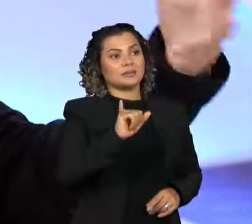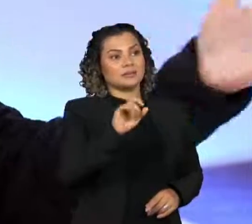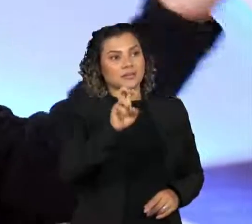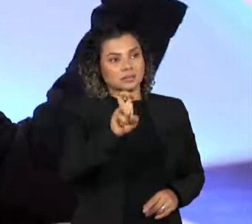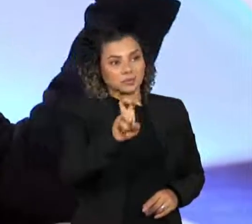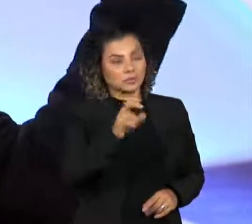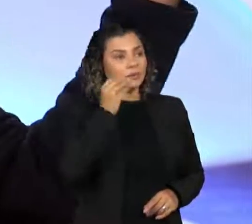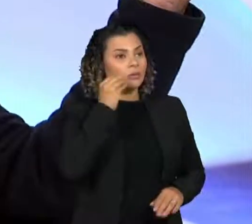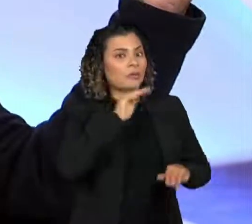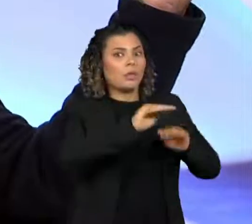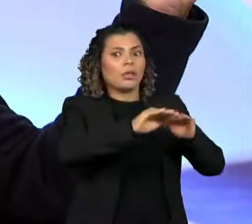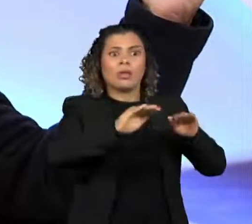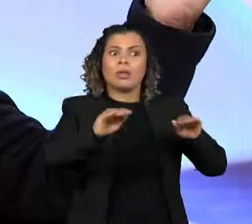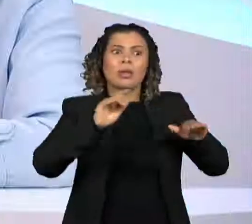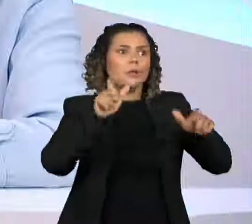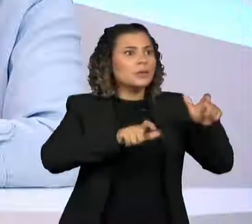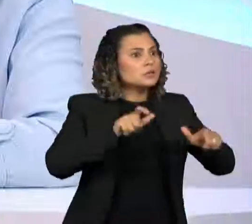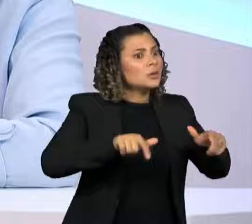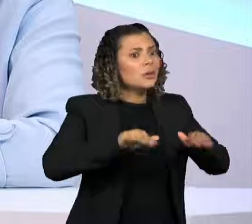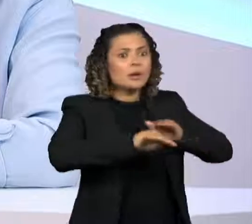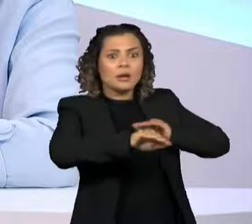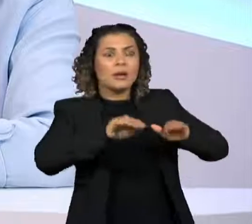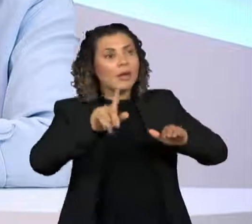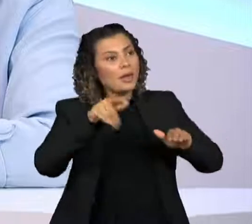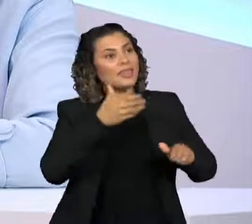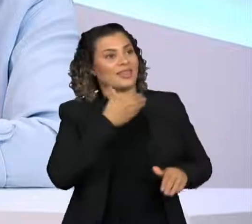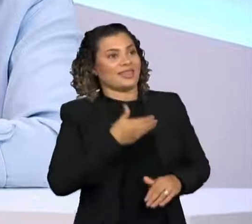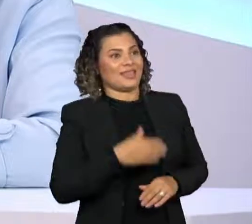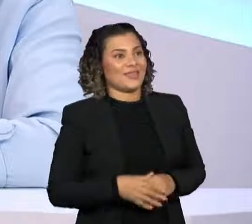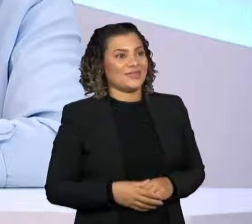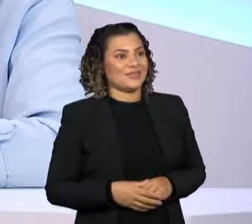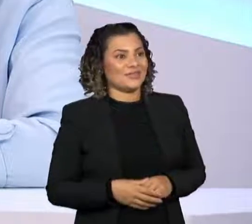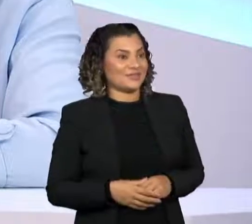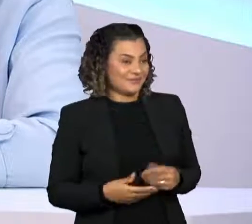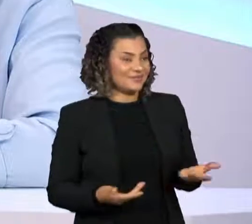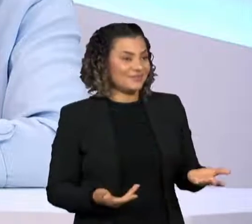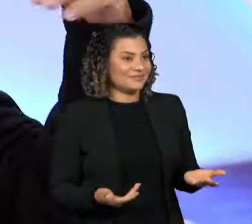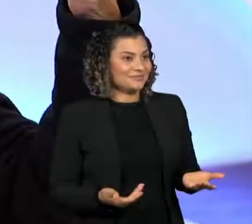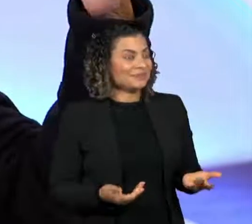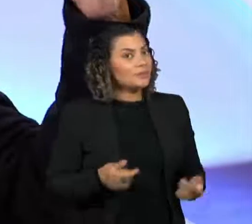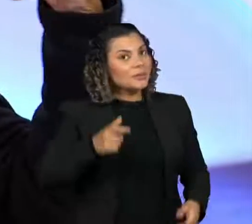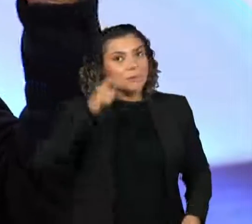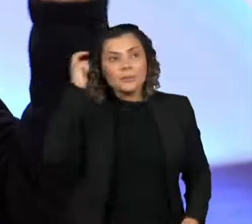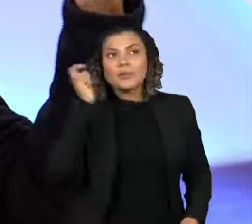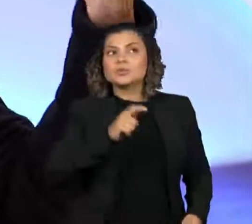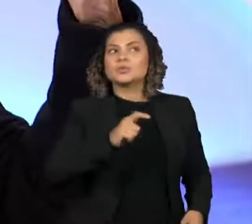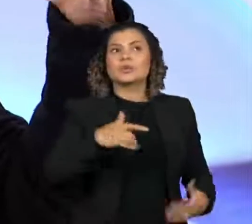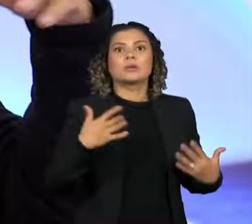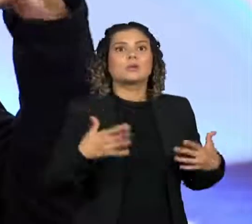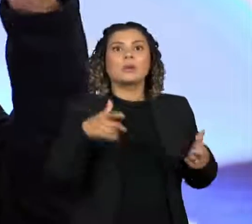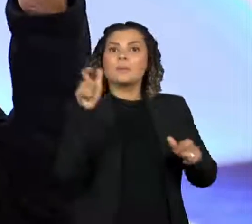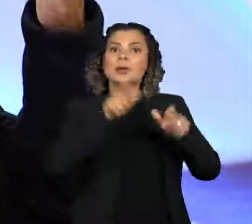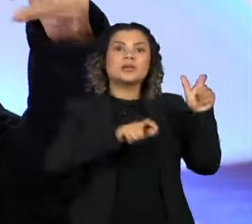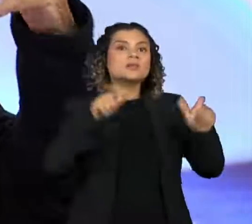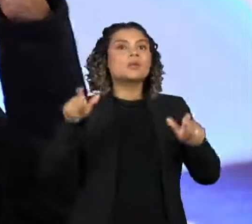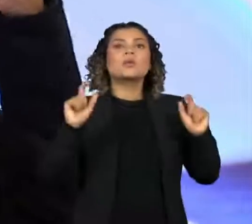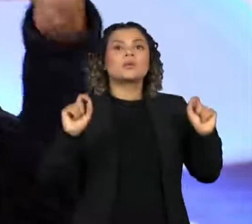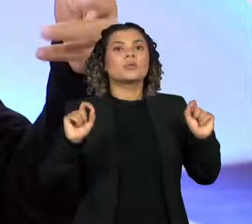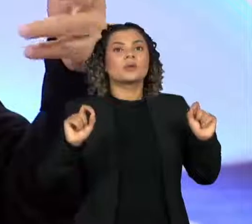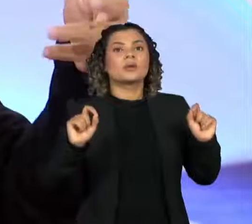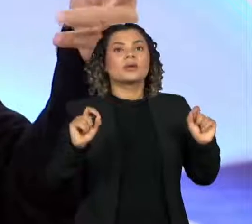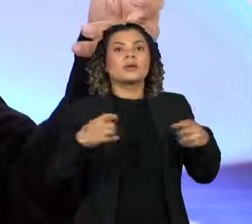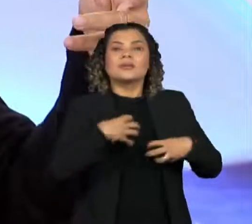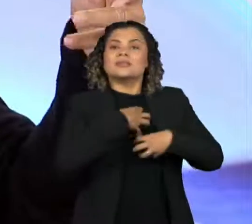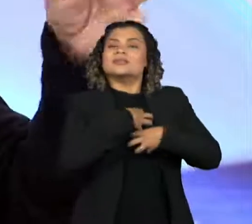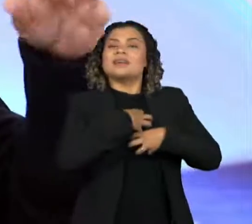saímos tentando mobilizar as pessoas. E era Natal. Era impressionante como as pessoas estavam movidas